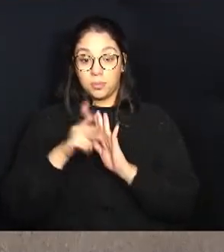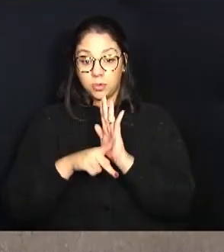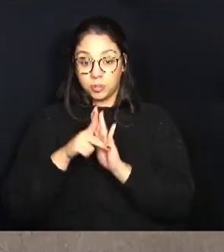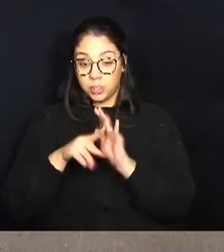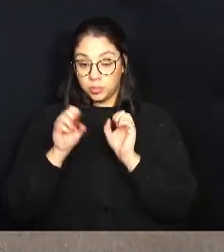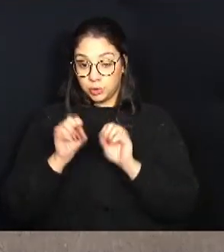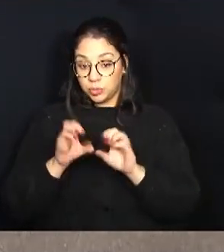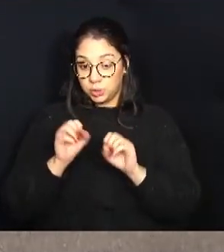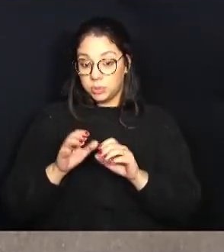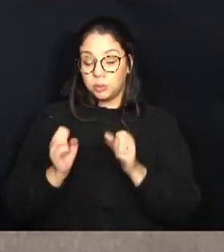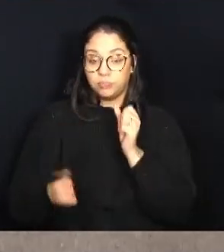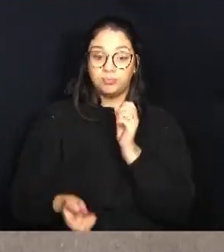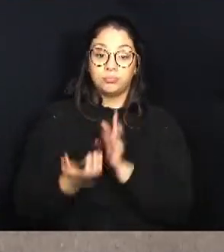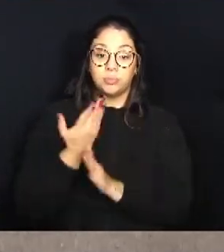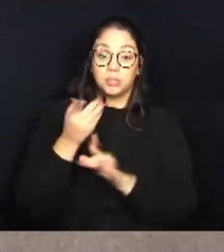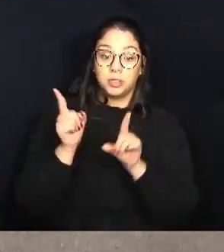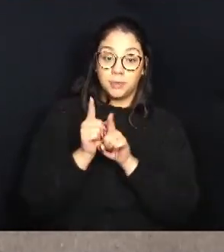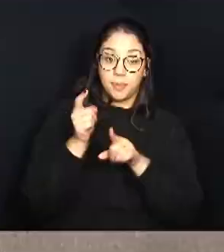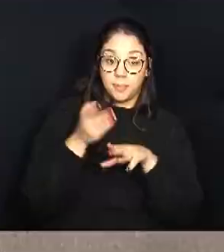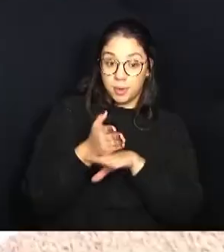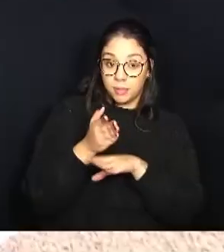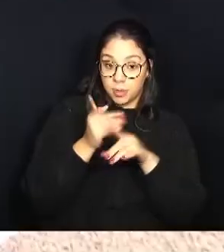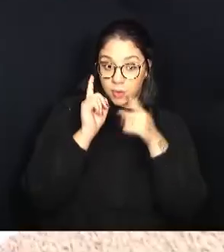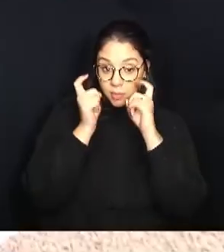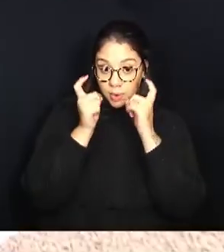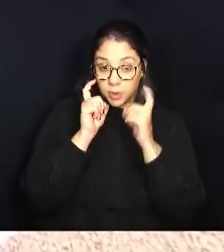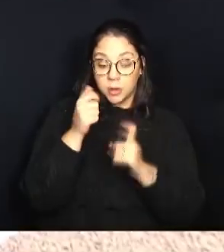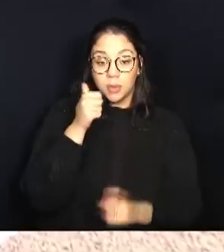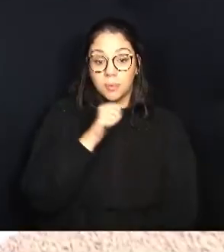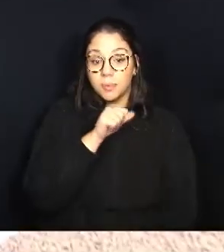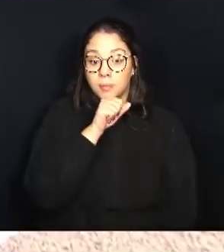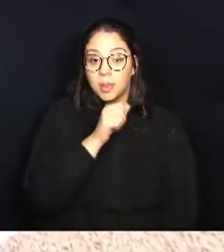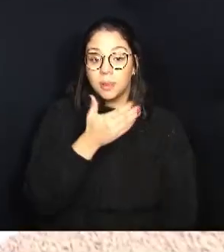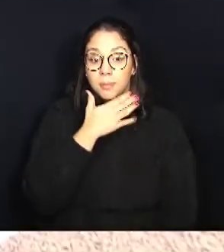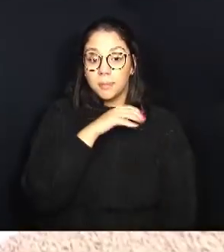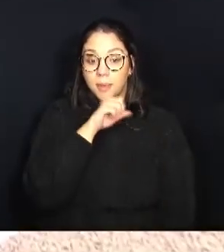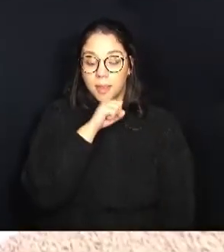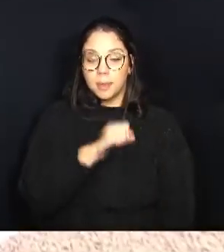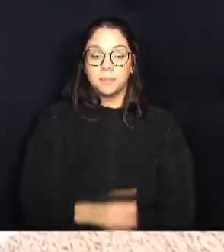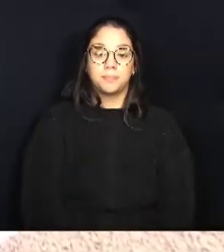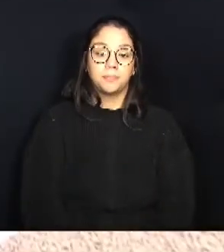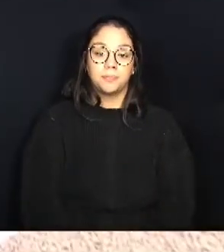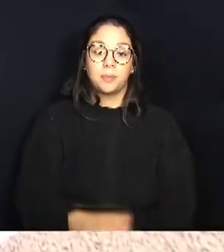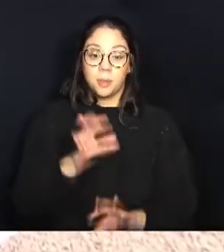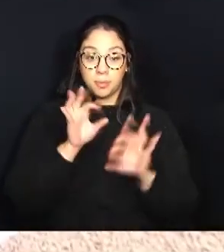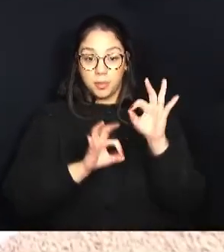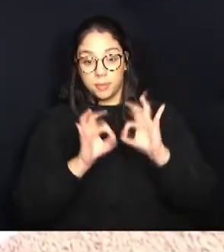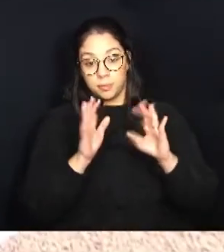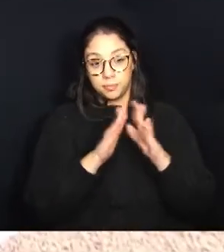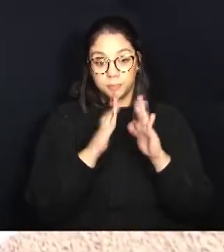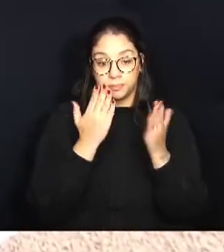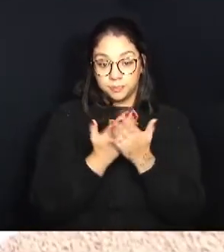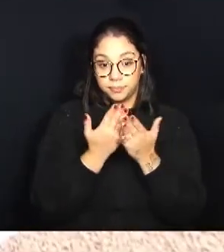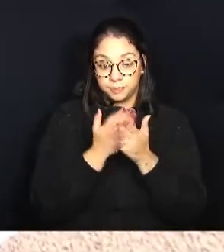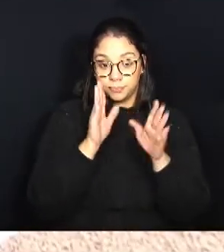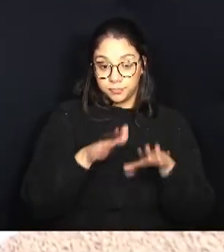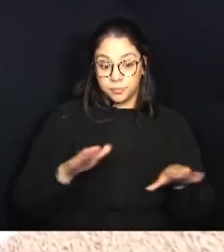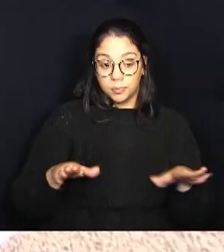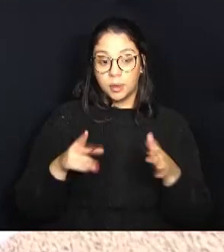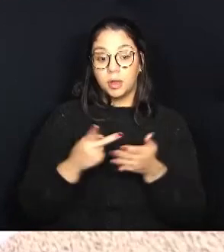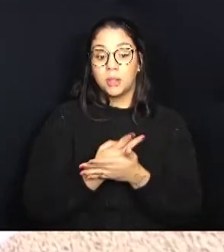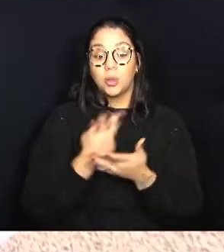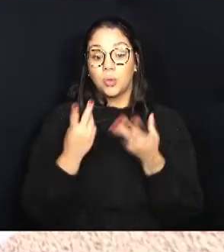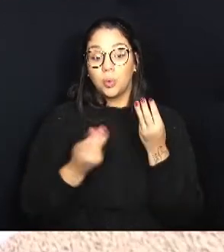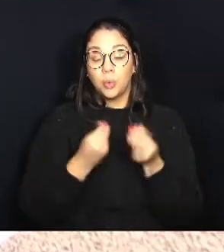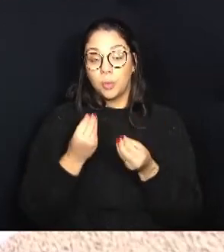e participação das reuniões com os pais. O planejamento dentro da educação infantil da Rede Municipal de Campinas acontece